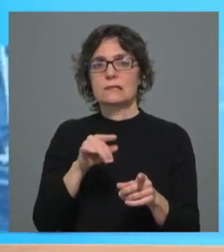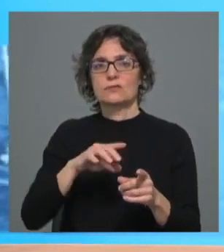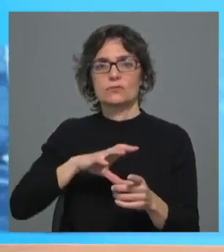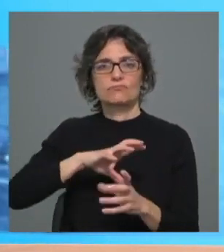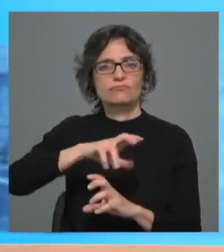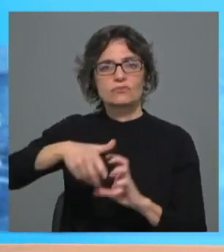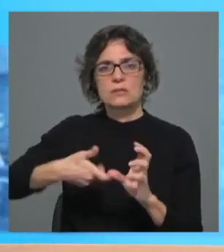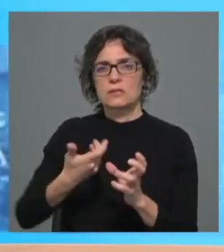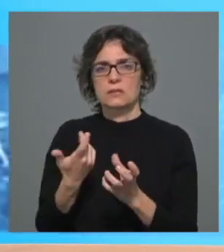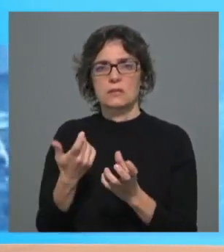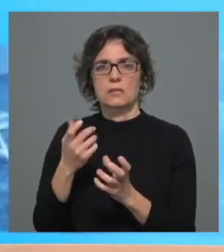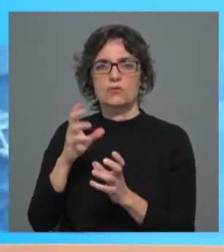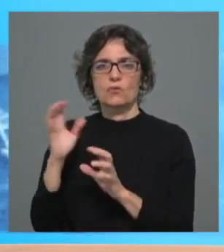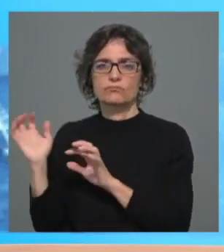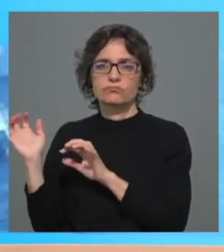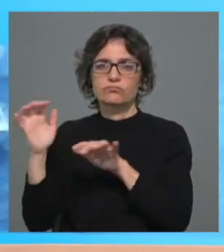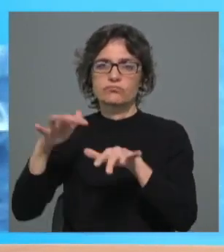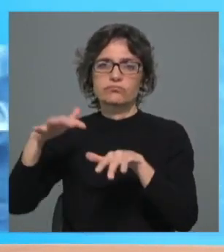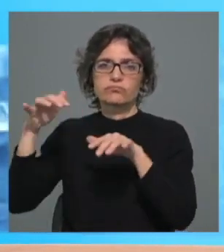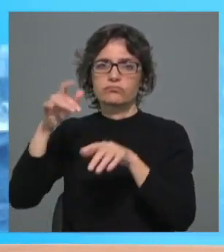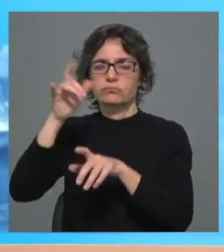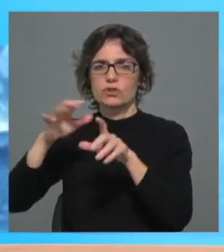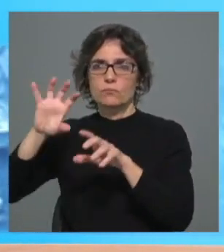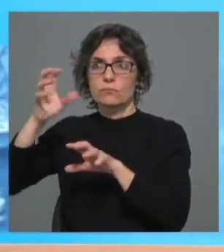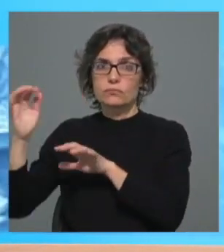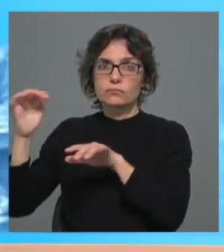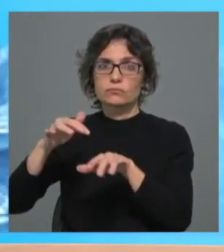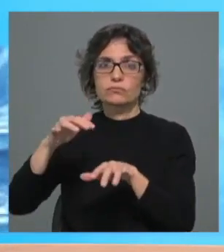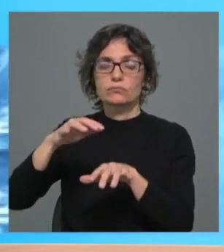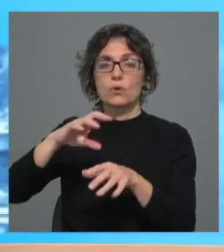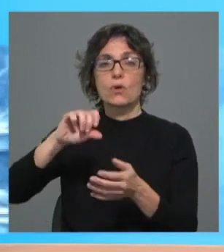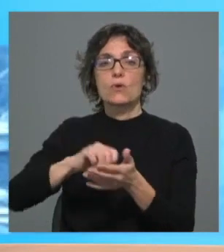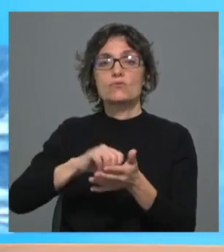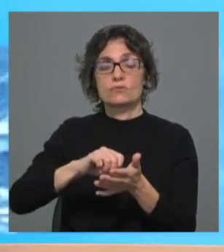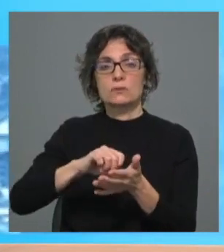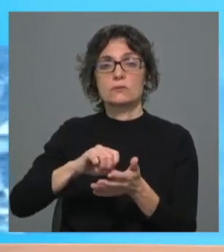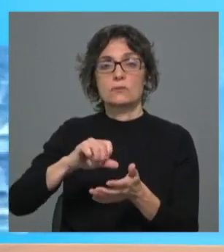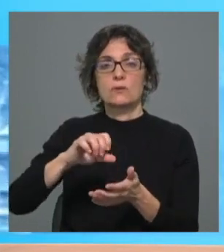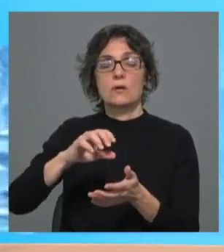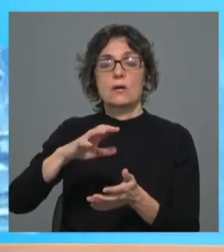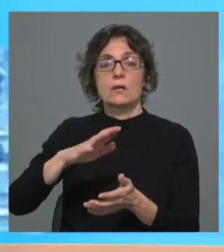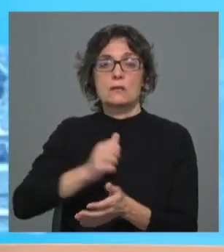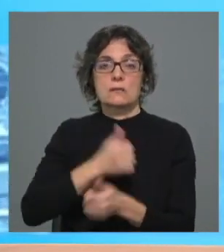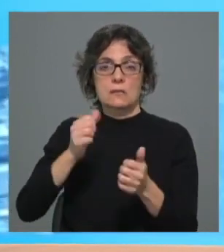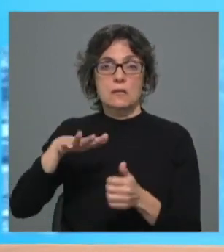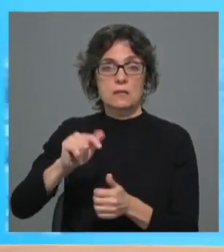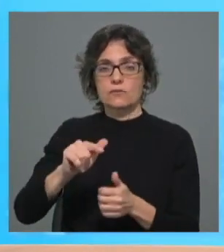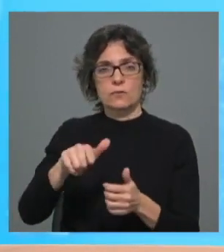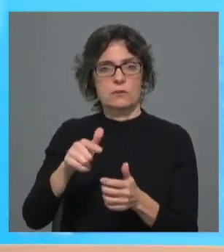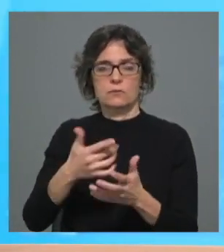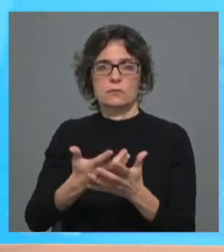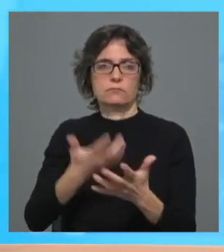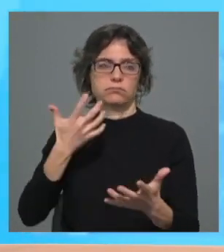migratório que neste momento se faz sentir no centro da cidade de Lisboa é maior do que há um ano dois anos três anos quatro anos